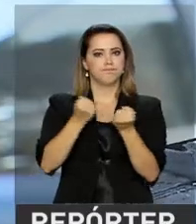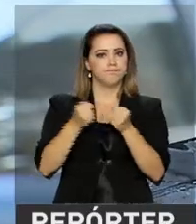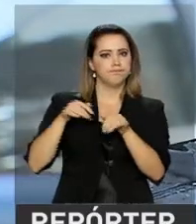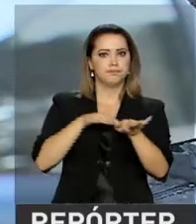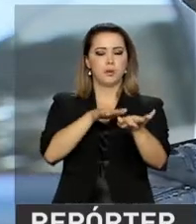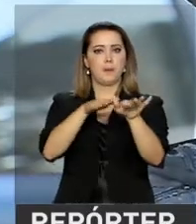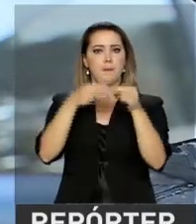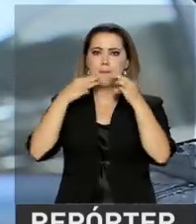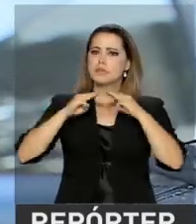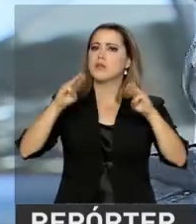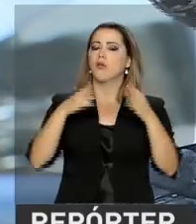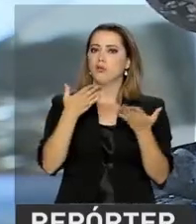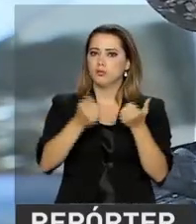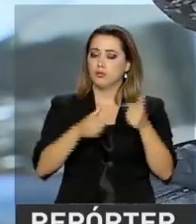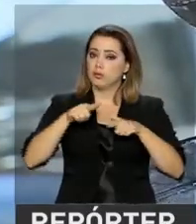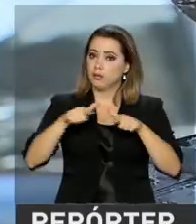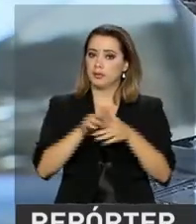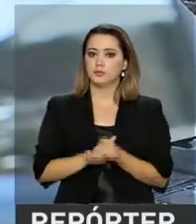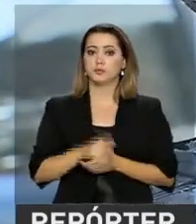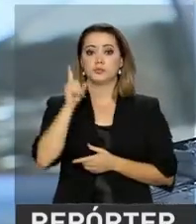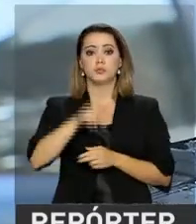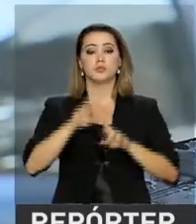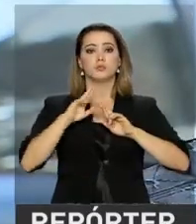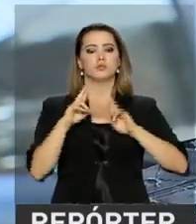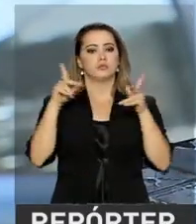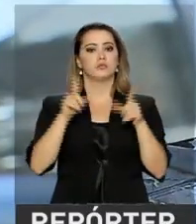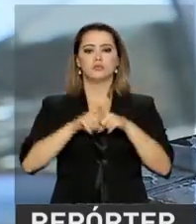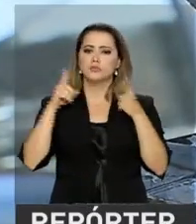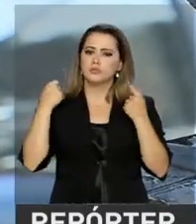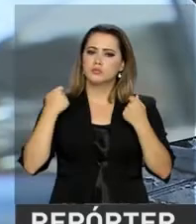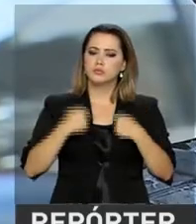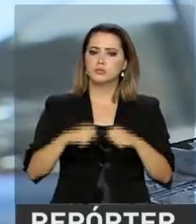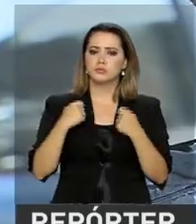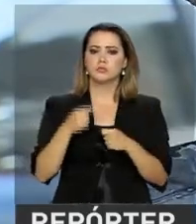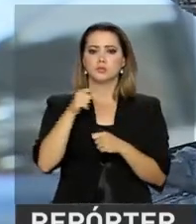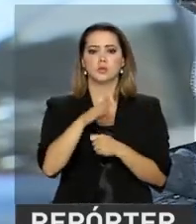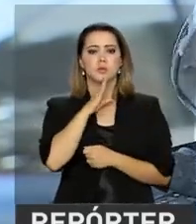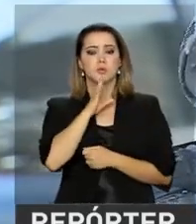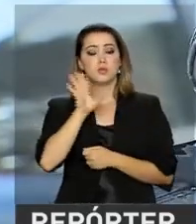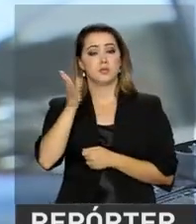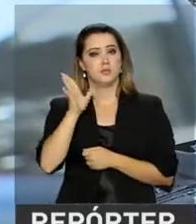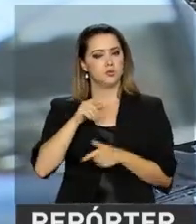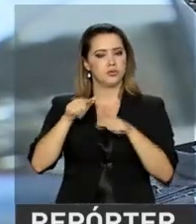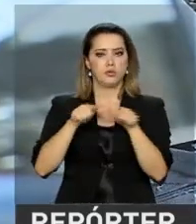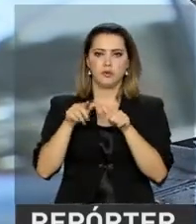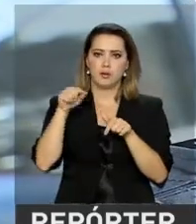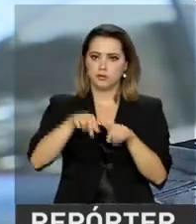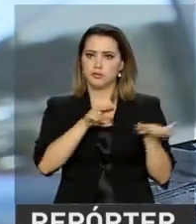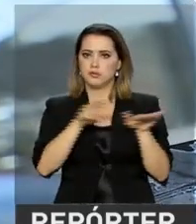apesar de ser um pouco diferenciada das demais mas deviam já há esse conhecimento que adquirimos ao longo da semana